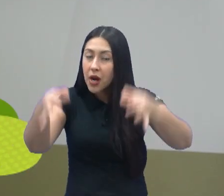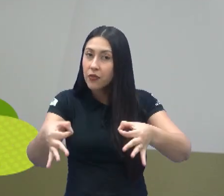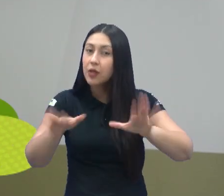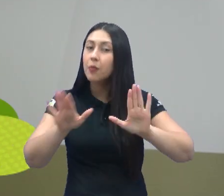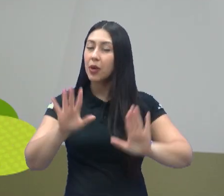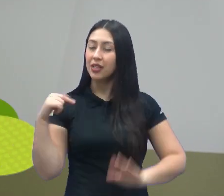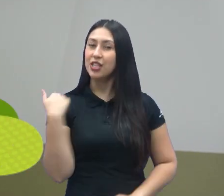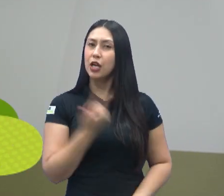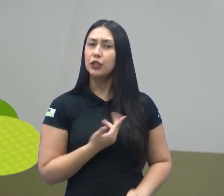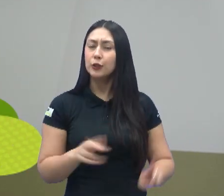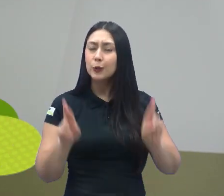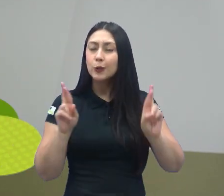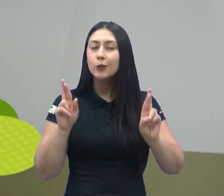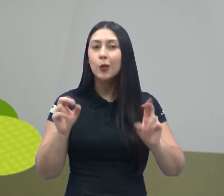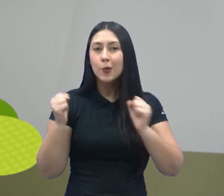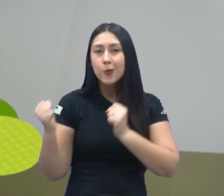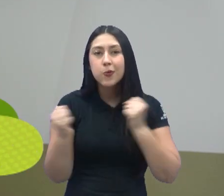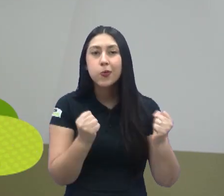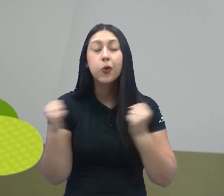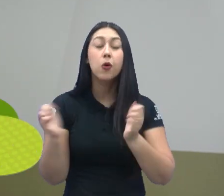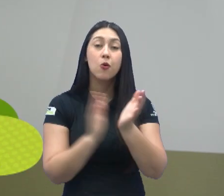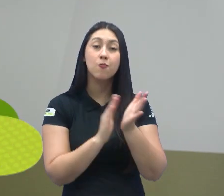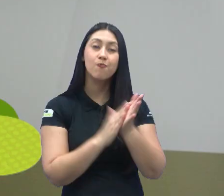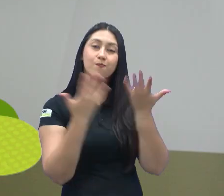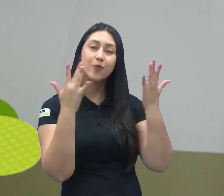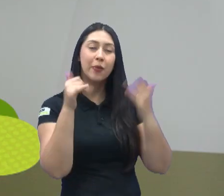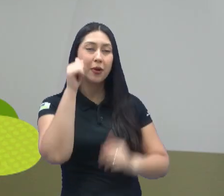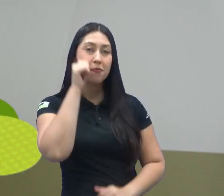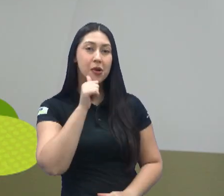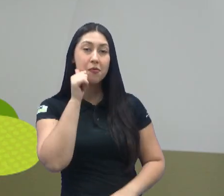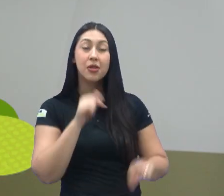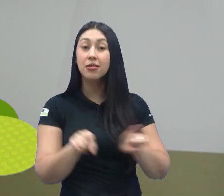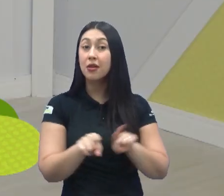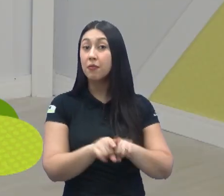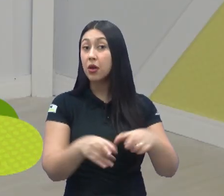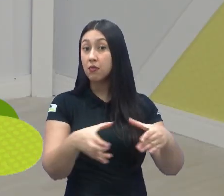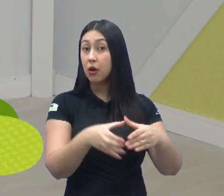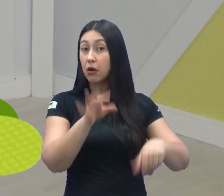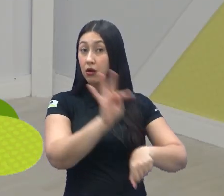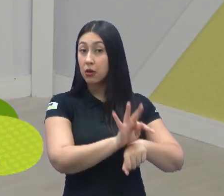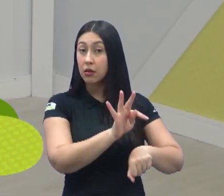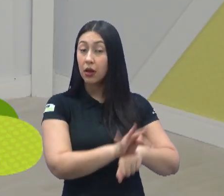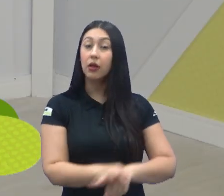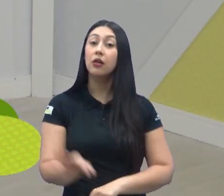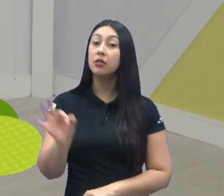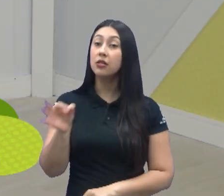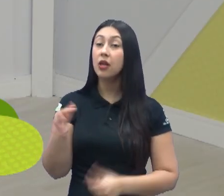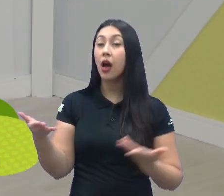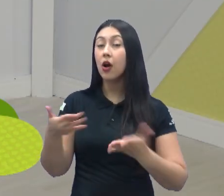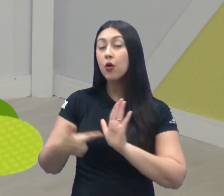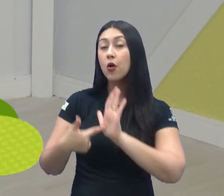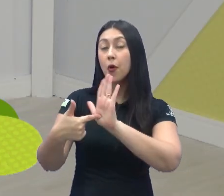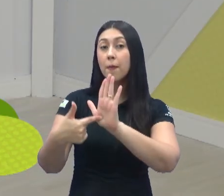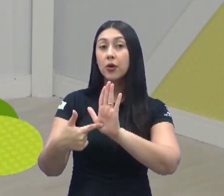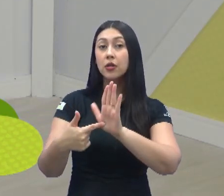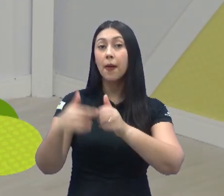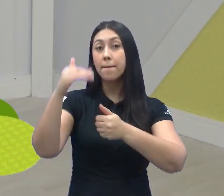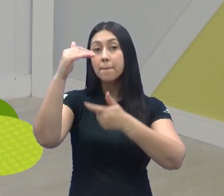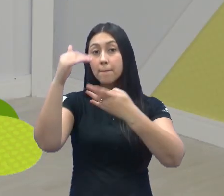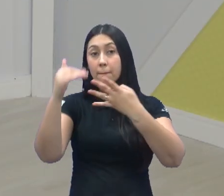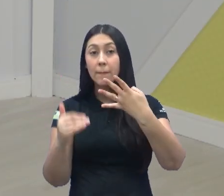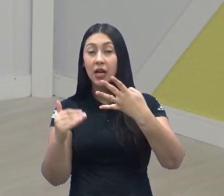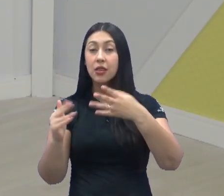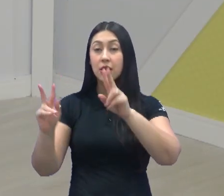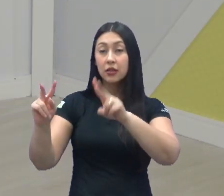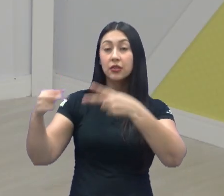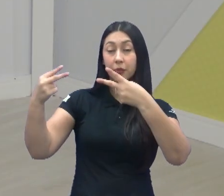torcida. Parabéns para todas as meninas e comissão técnica da Máquina Amarela também. Sem dúvida alguma. Matheus, coloca pra gente aqui os jogos das semifinais, por